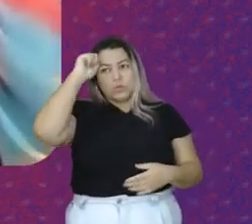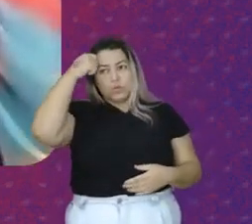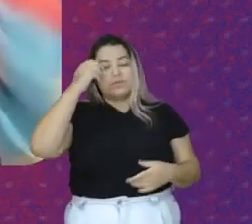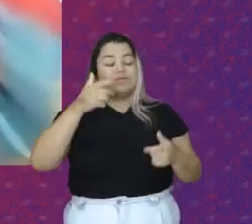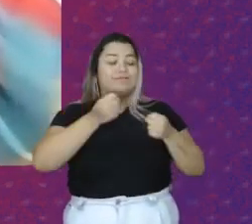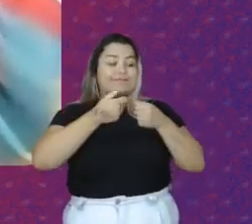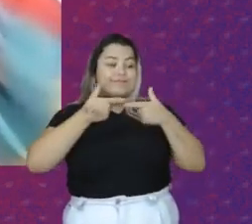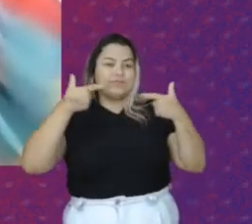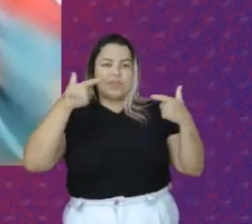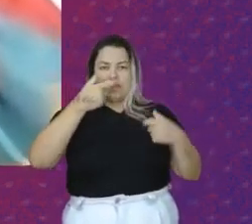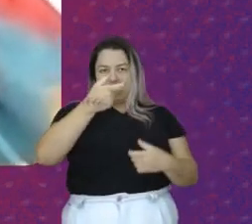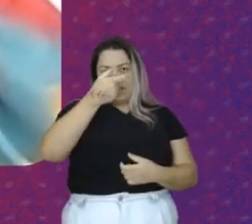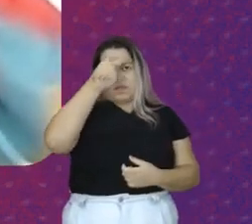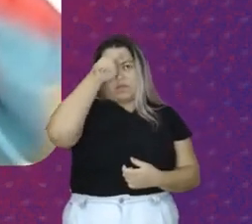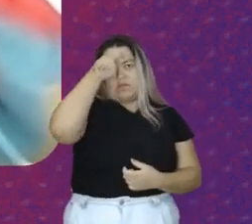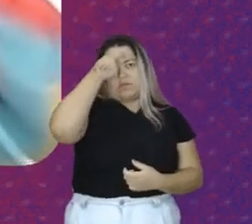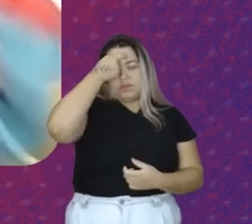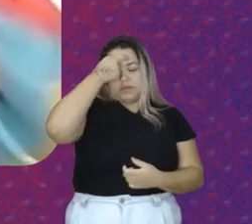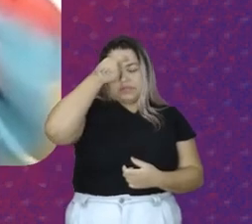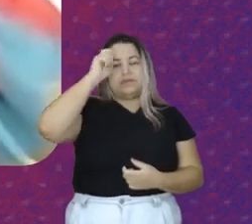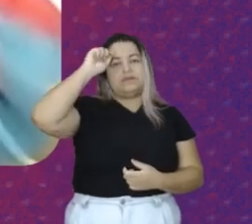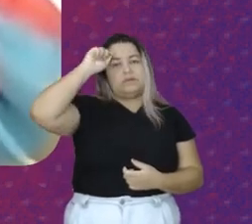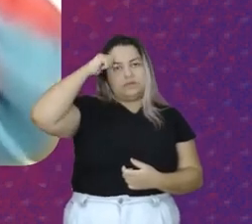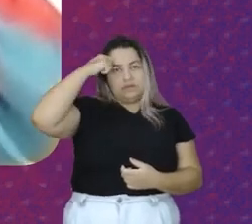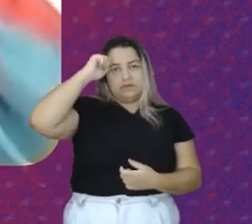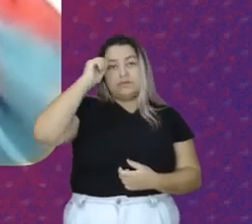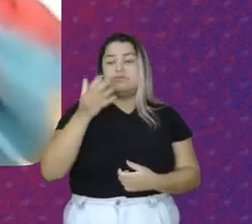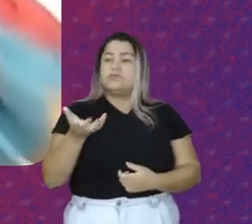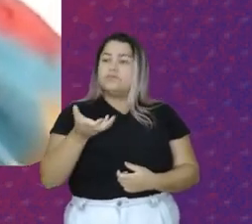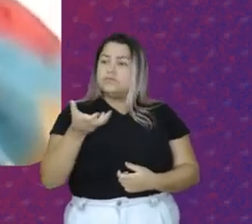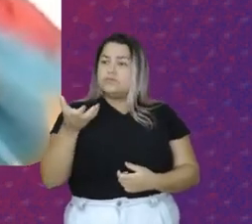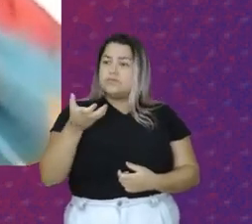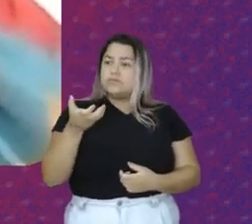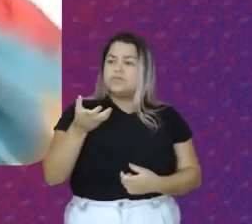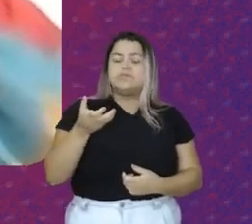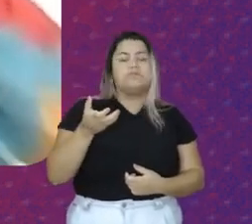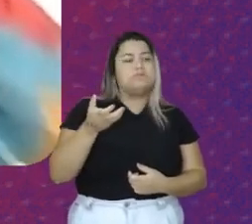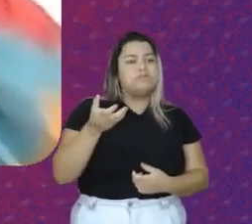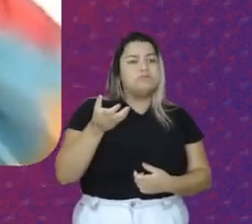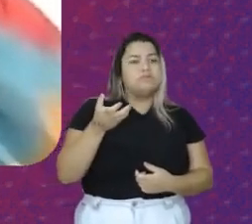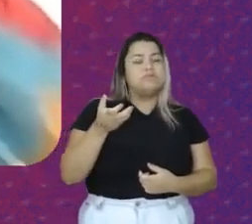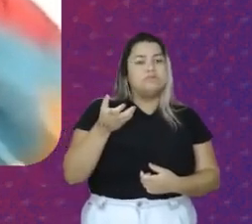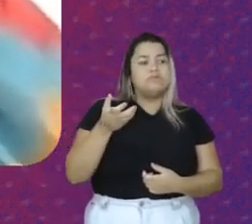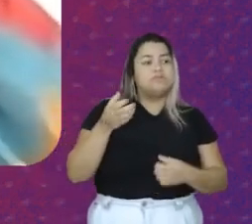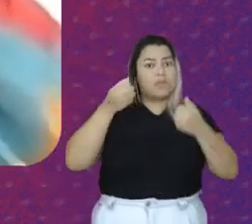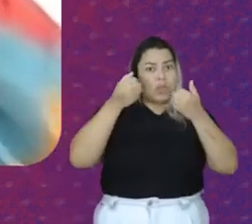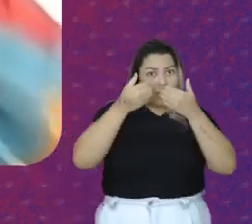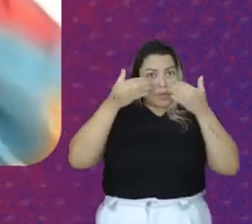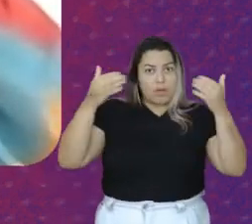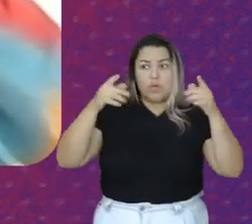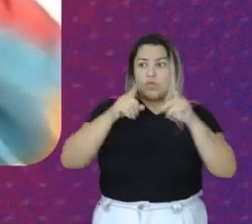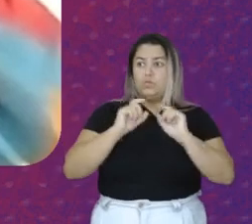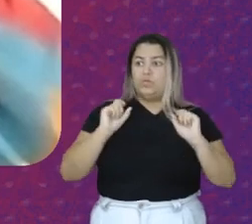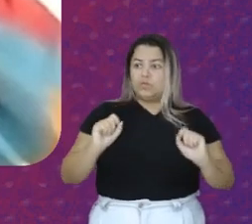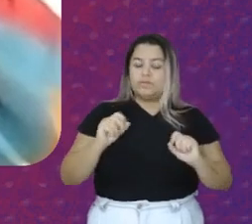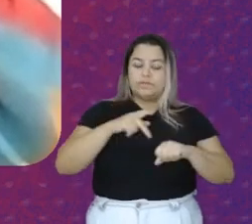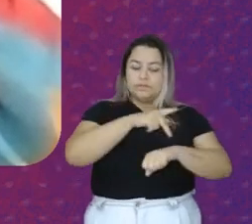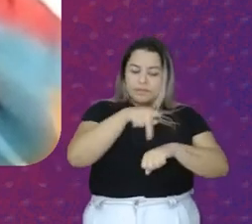da consciência negra. Que nós queremos despertar consciência racial nesse